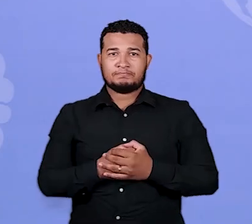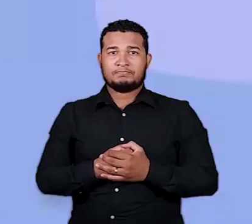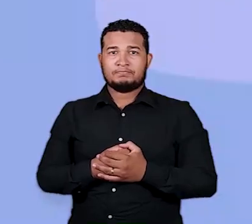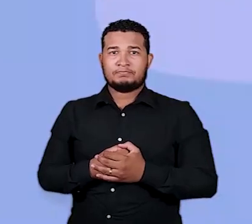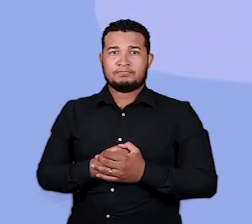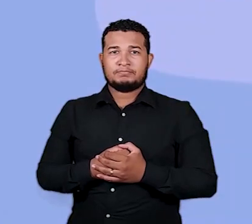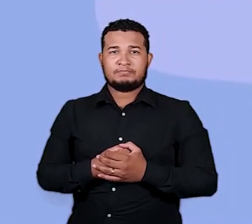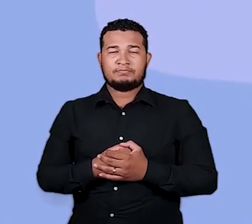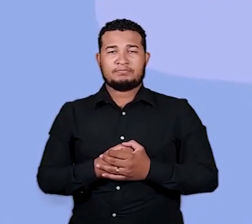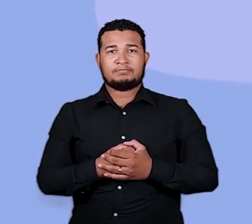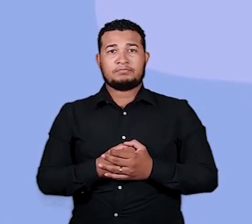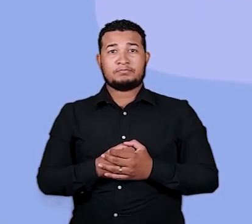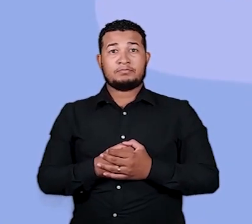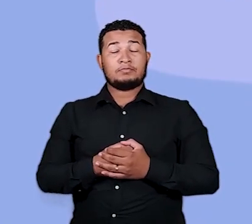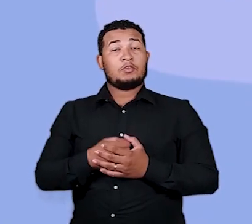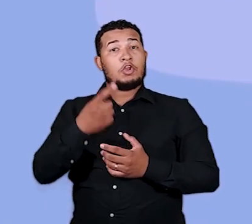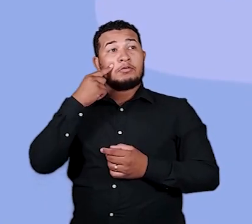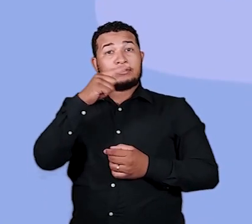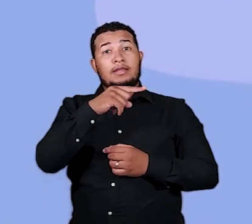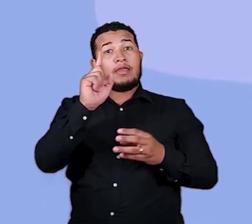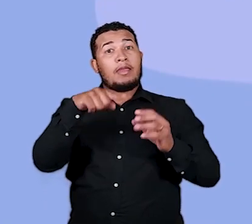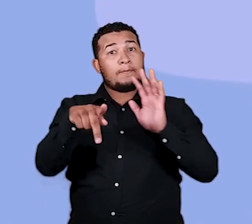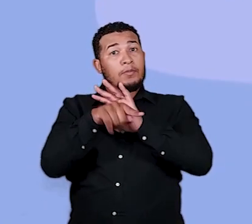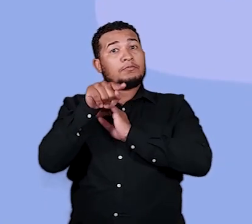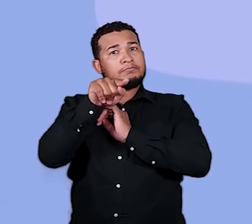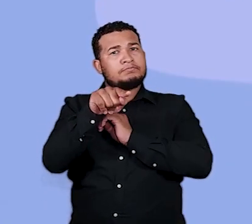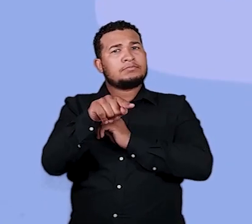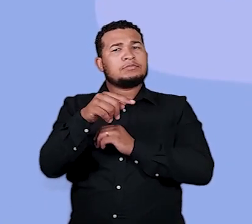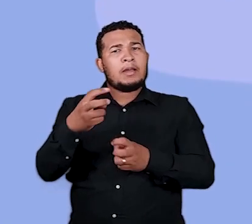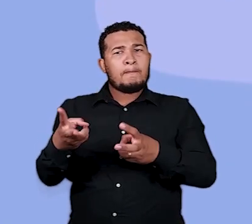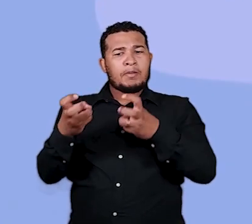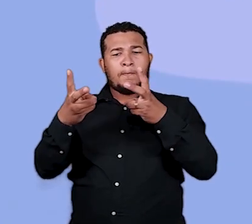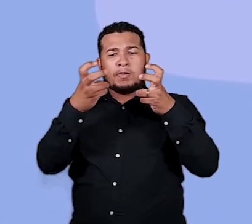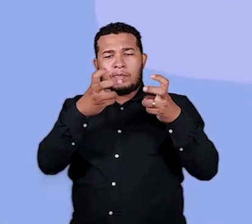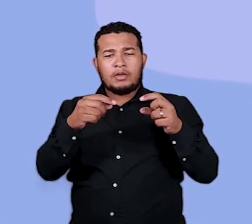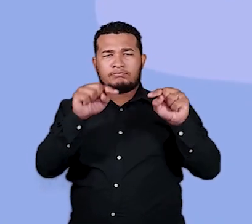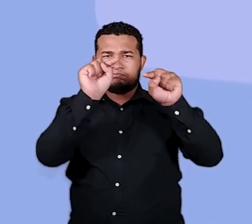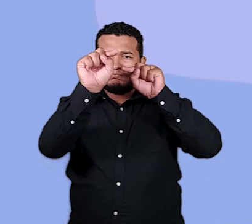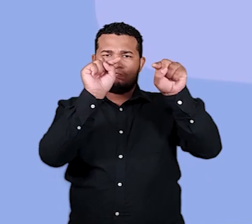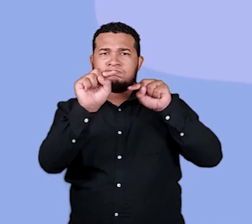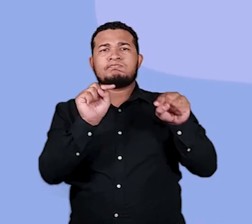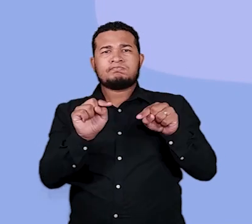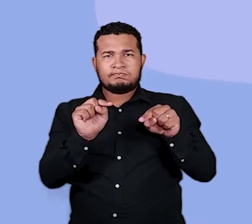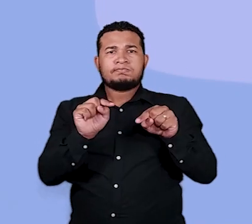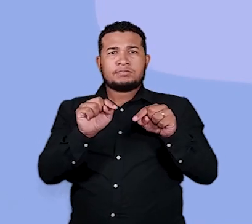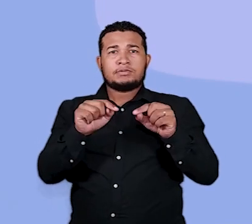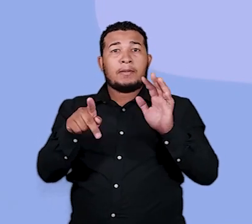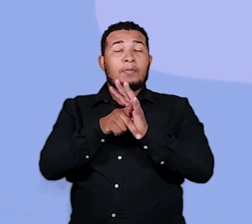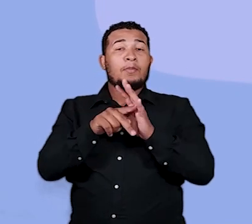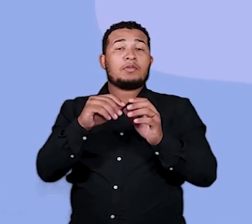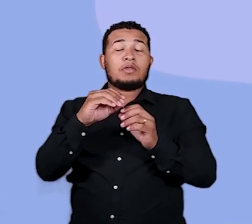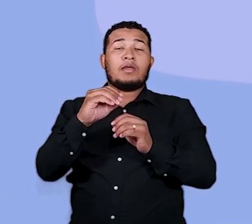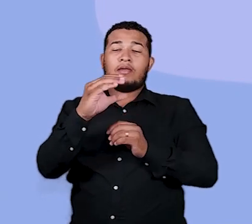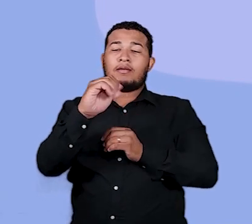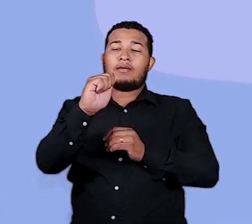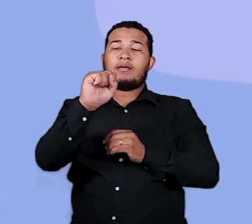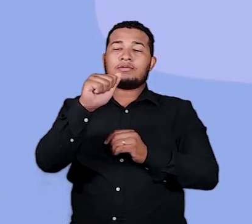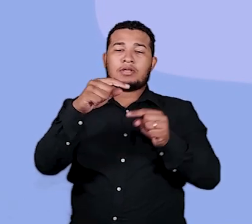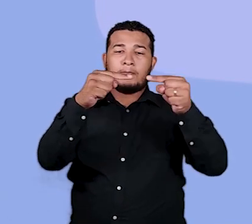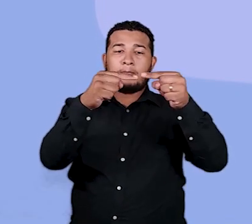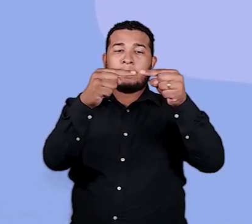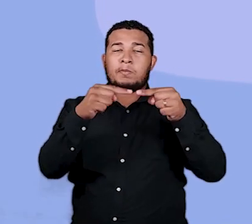slide. Endereço das casas. Um exercício aí para você. Identifique no diagrama abaixo as